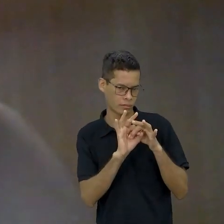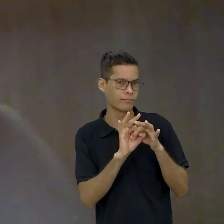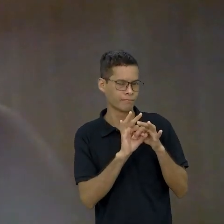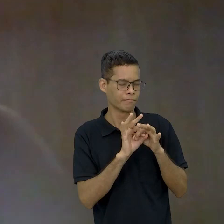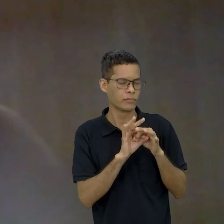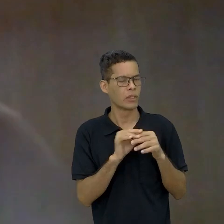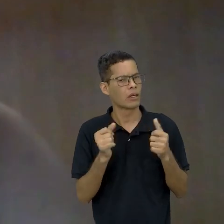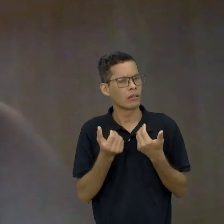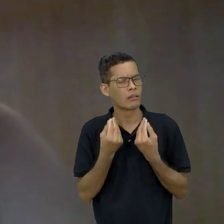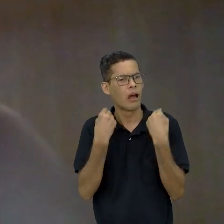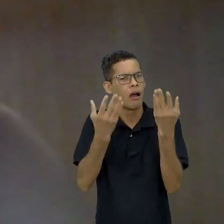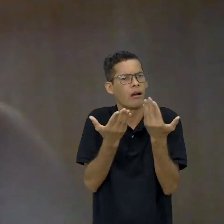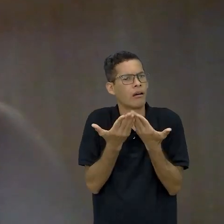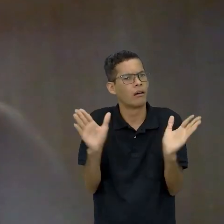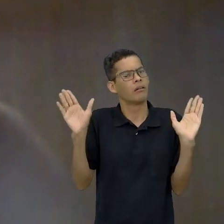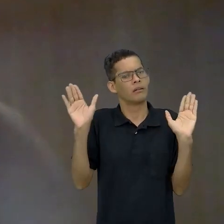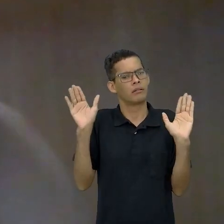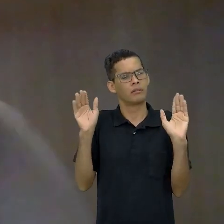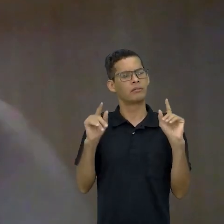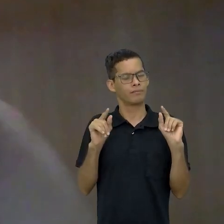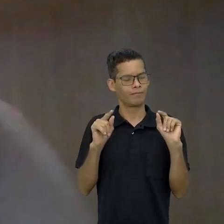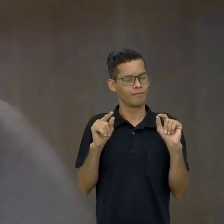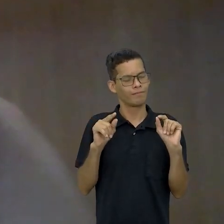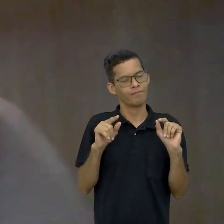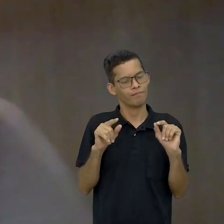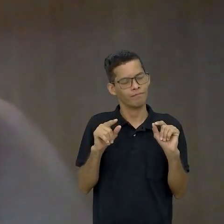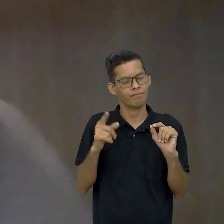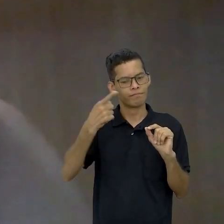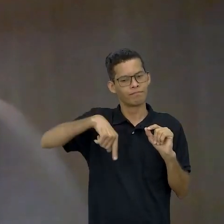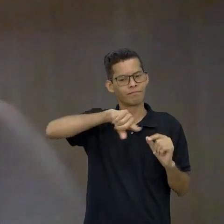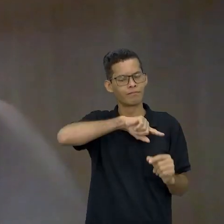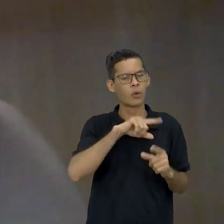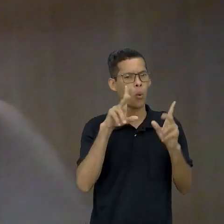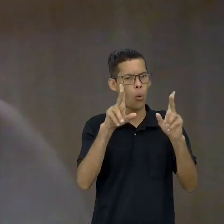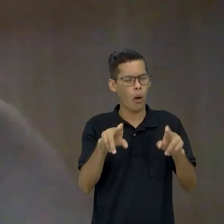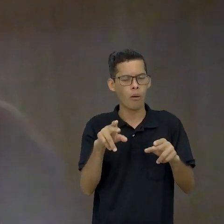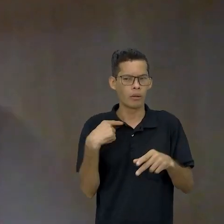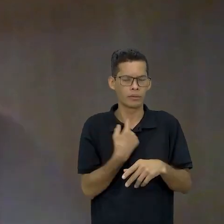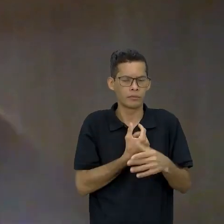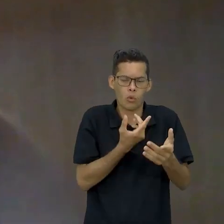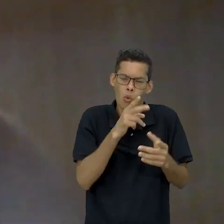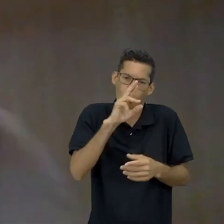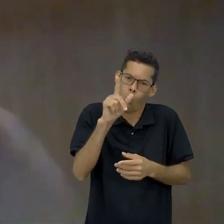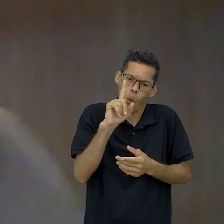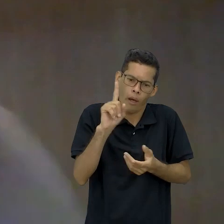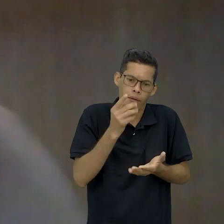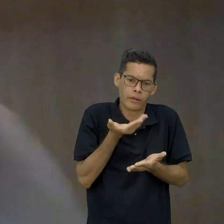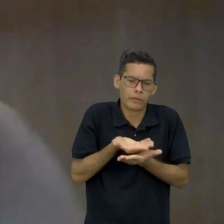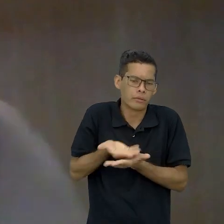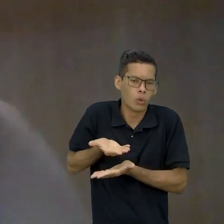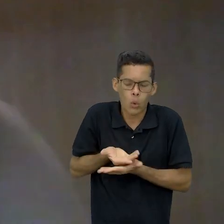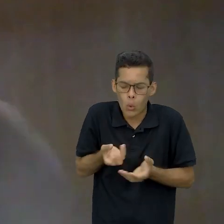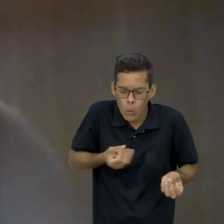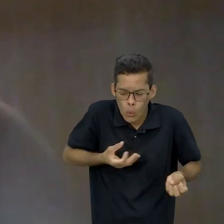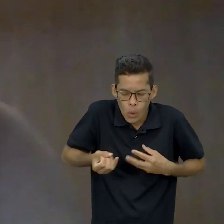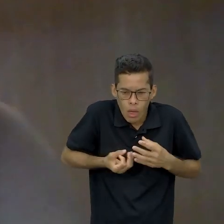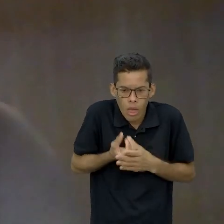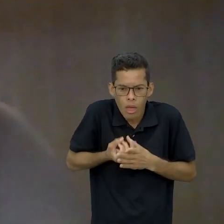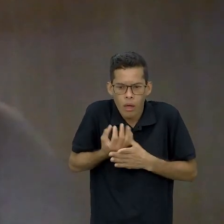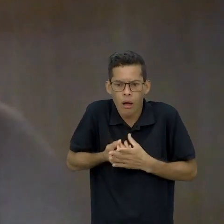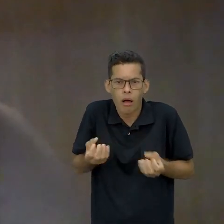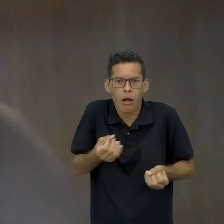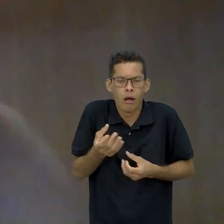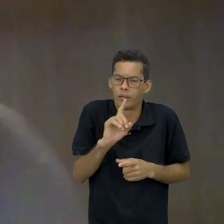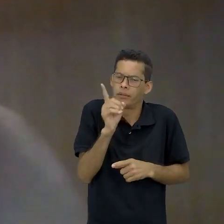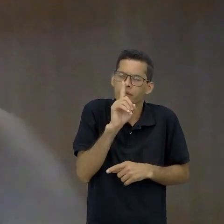isso, comprovadamente. Então, como dissemos, não é um estudo novo, não é um estudo recente, há muita